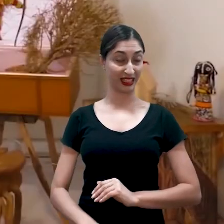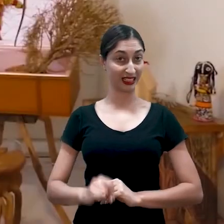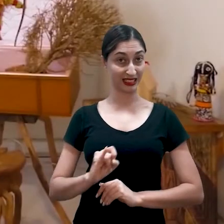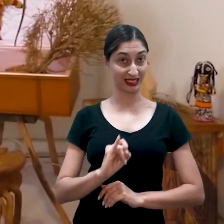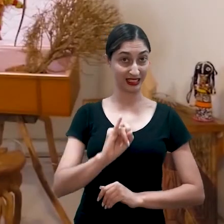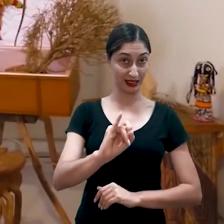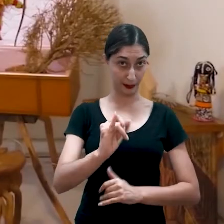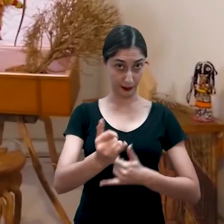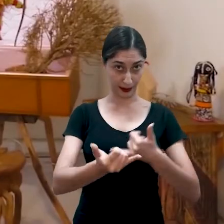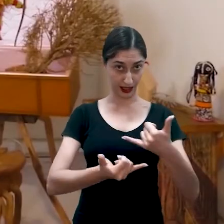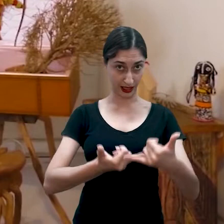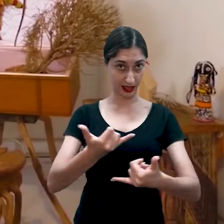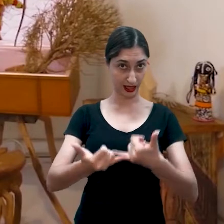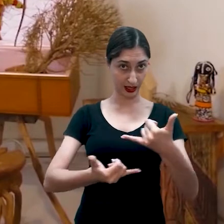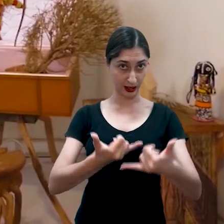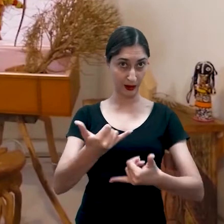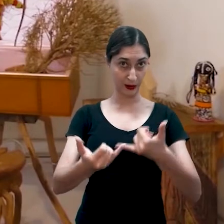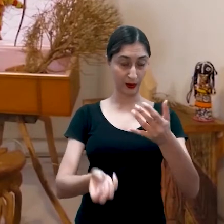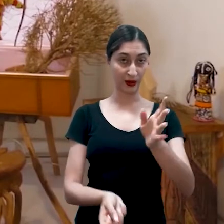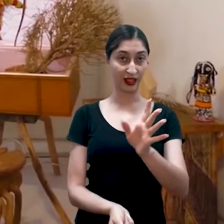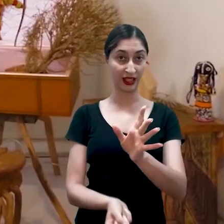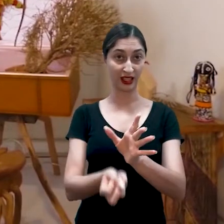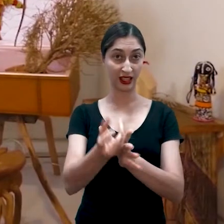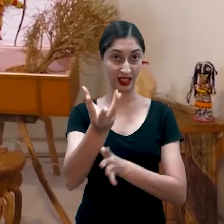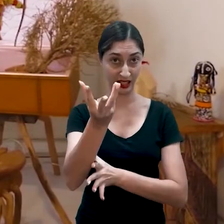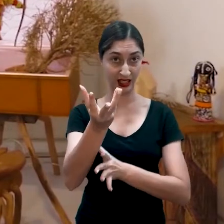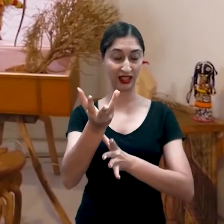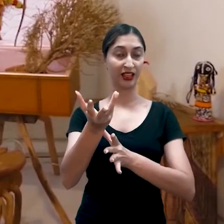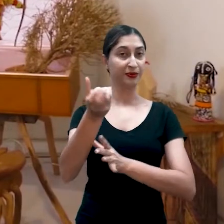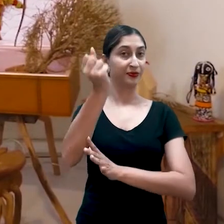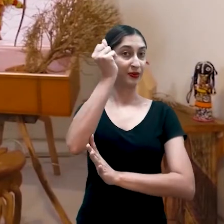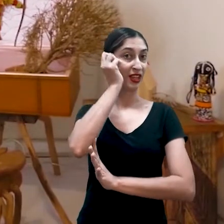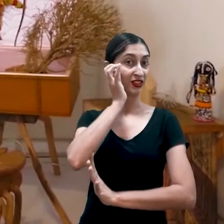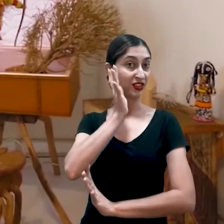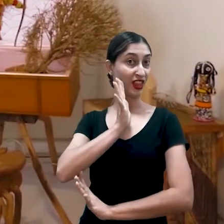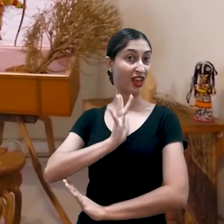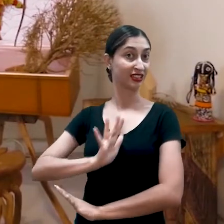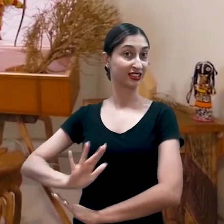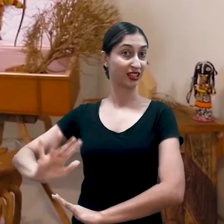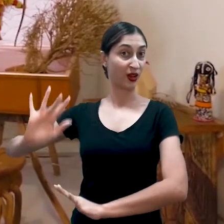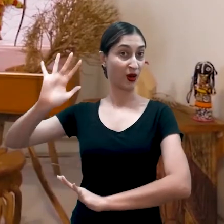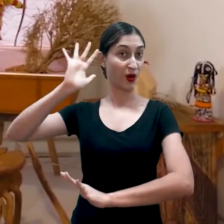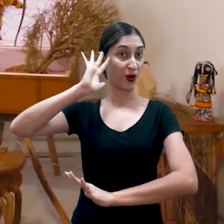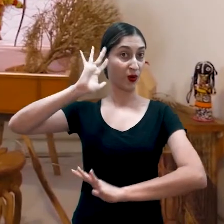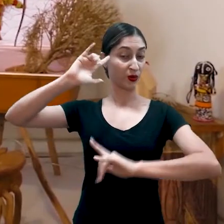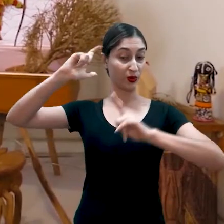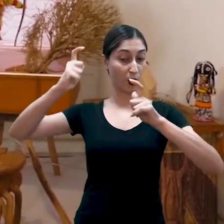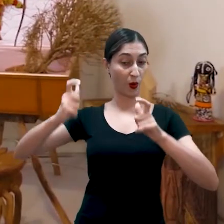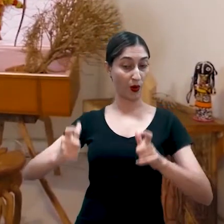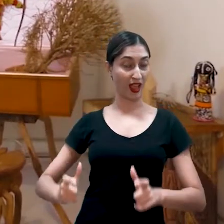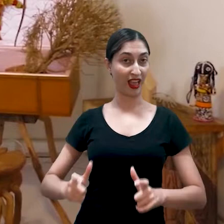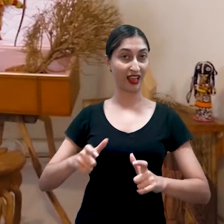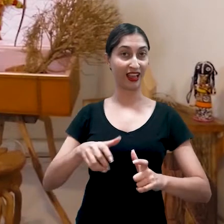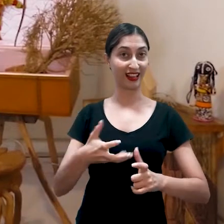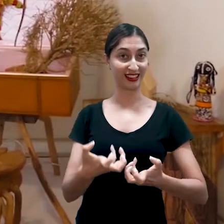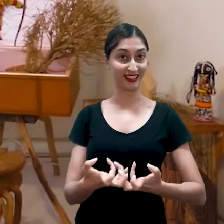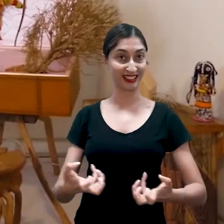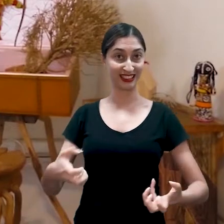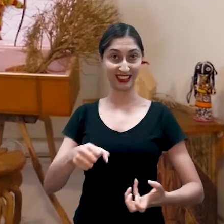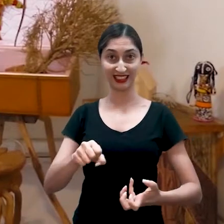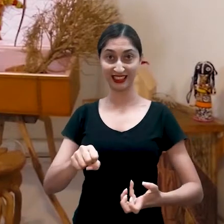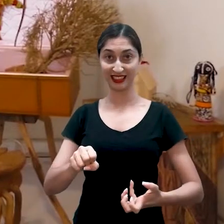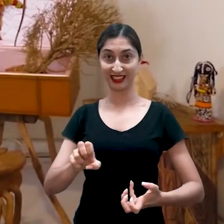Quando um brinquedo ele é feito nesse lugar imaginário chamado sertão,